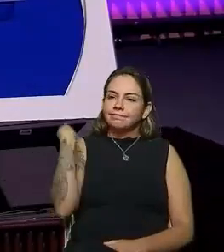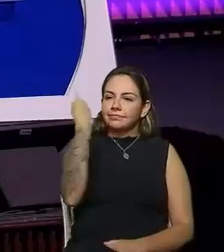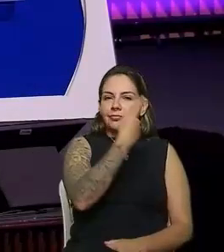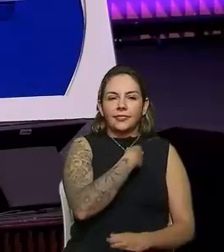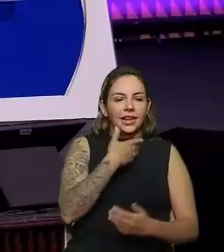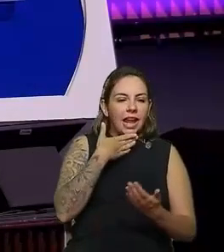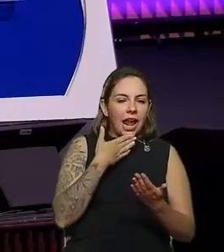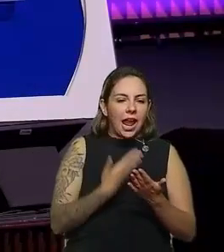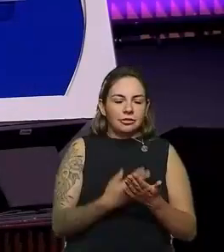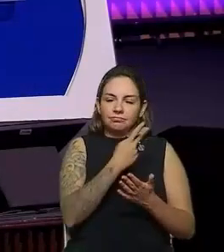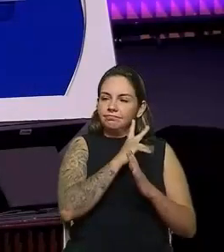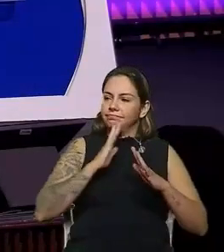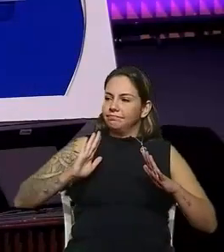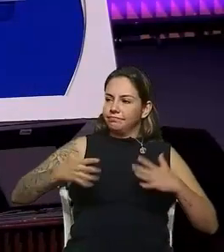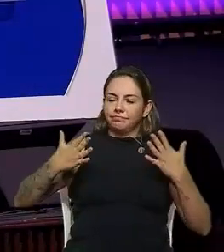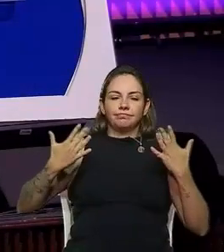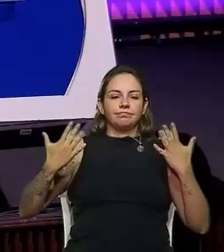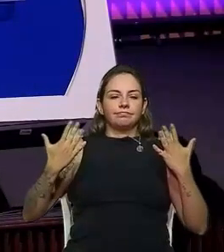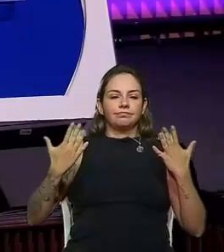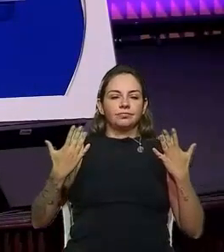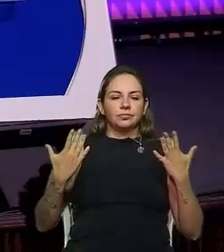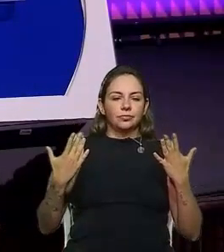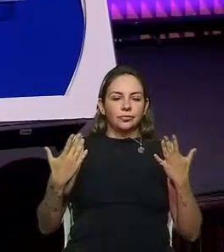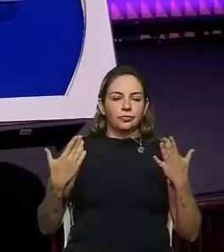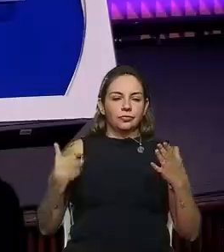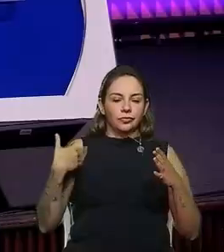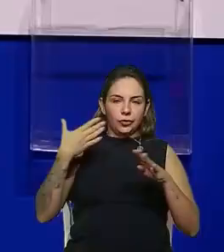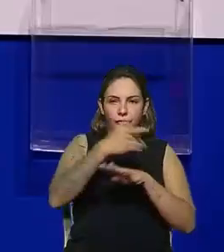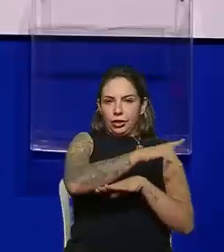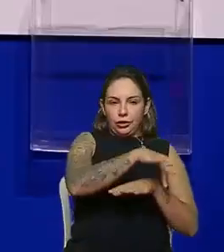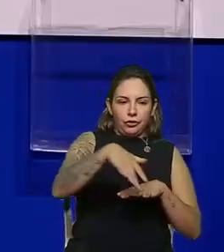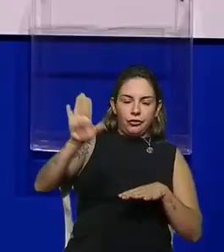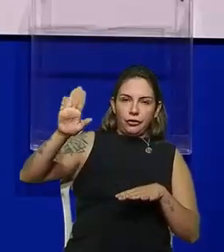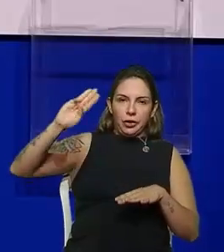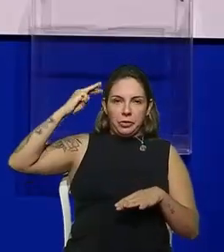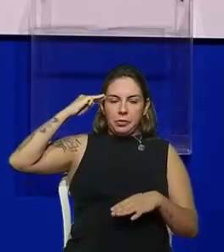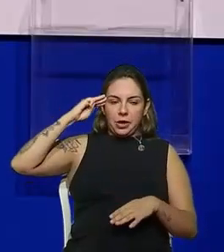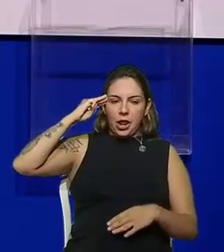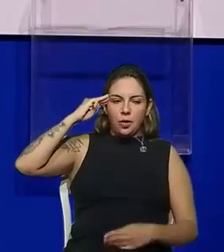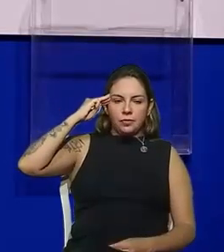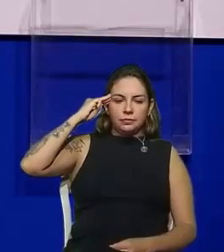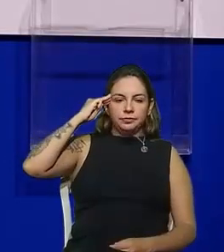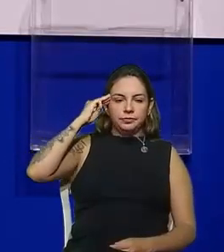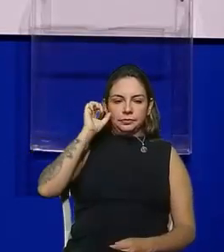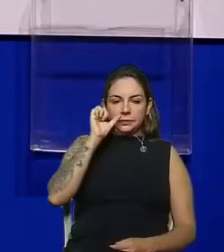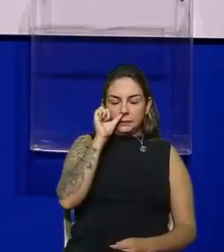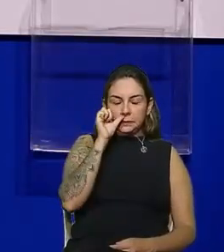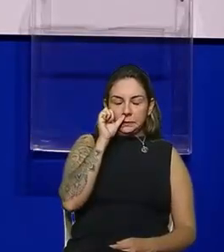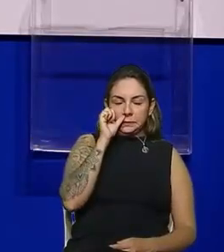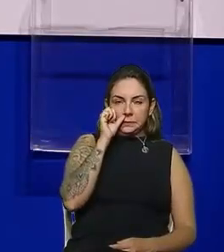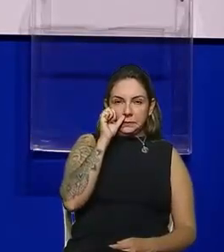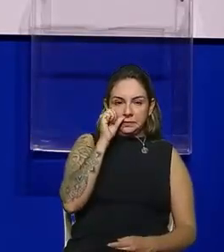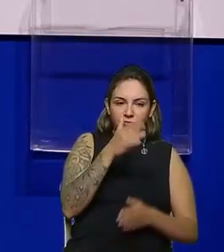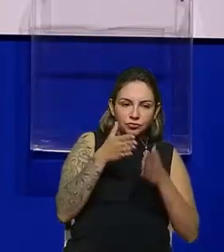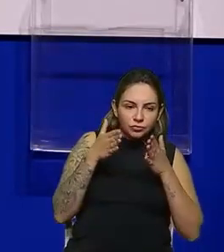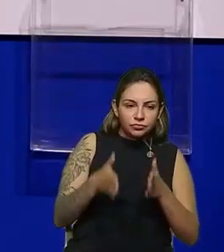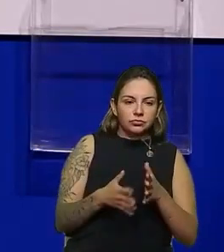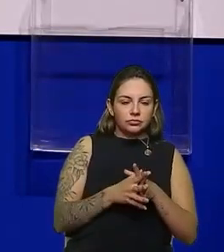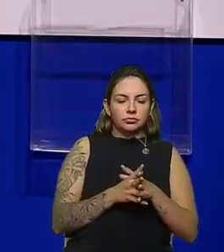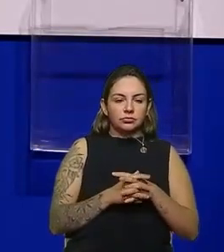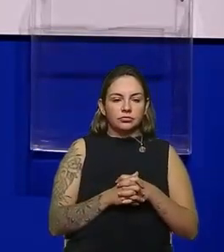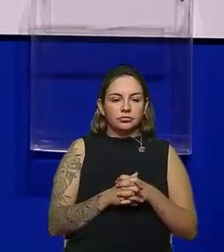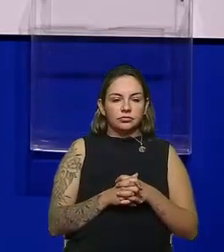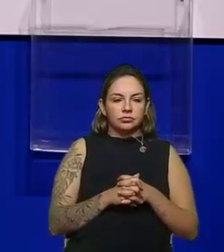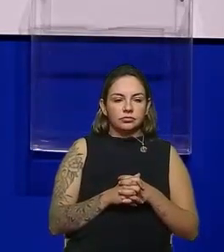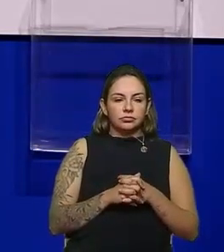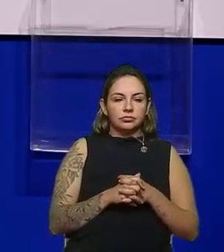com você e com o seu entusiasmo. O Edmilson foi lá no Memorial de Drummond, fomos com ele, e ele chegando lá, ele disse